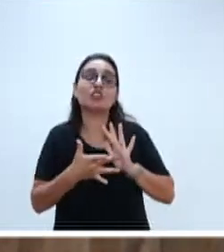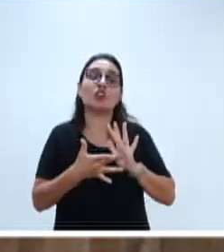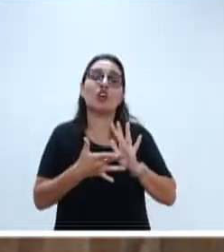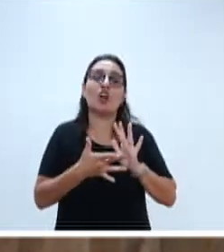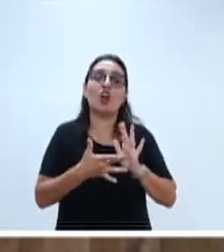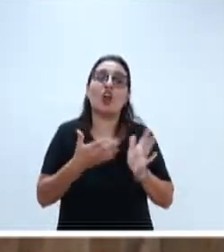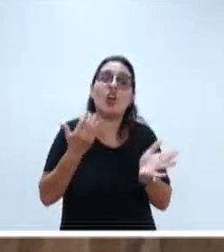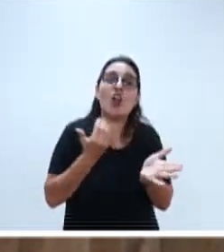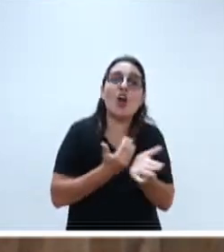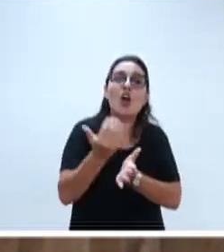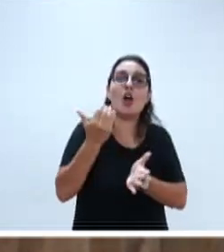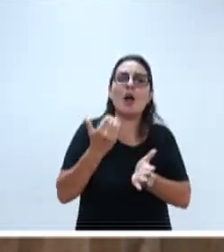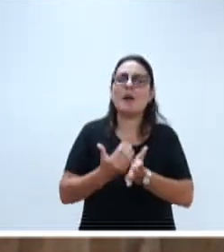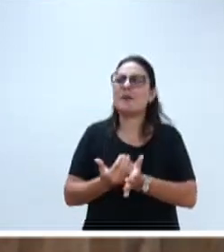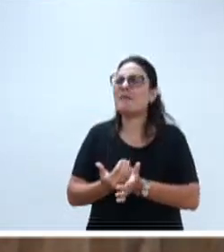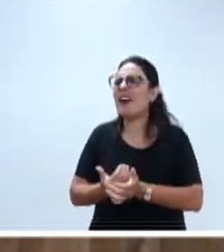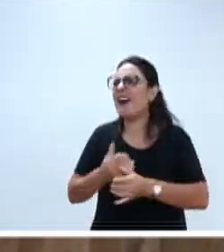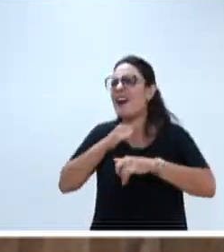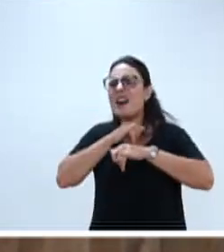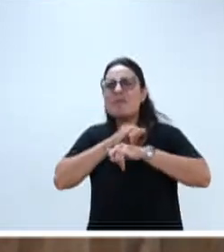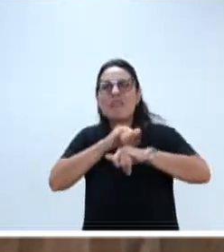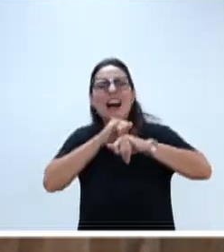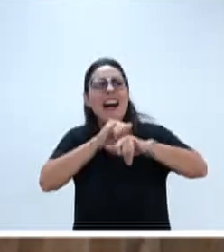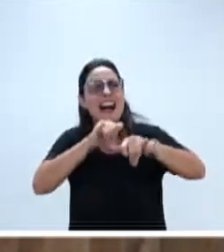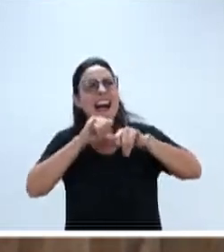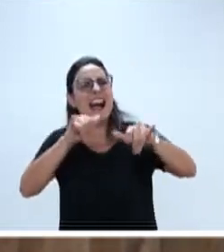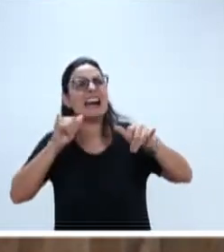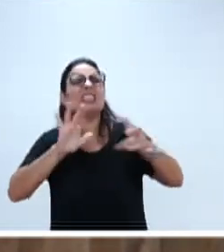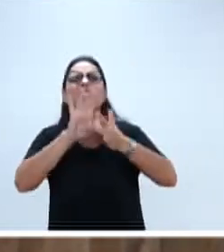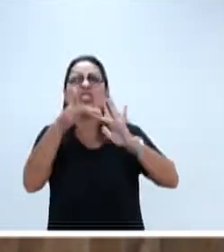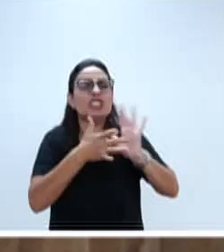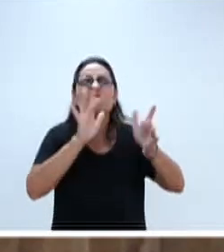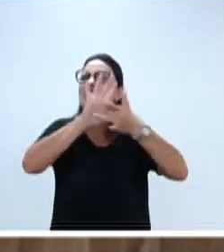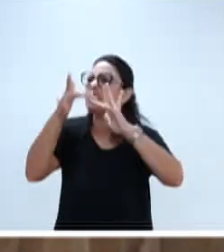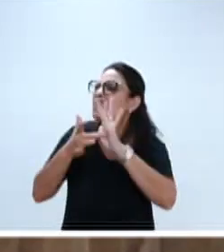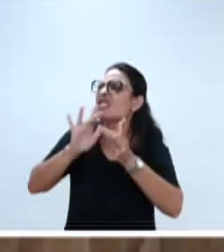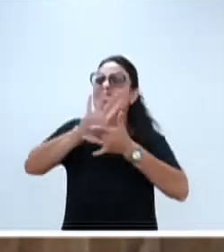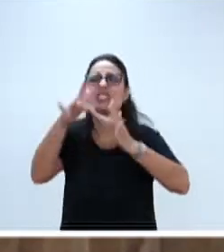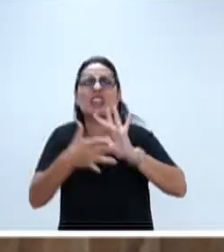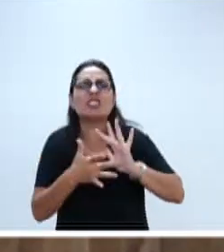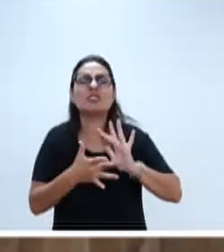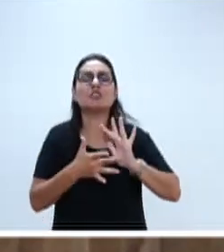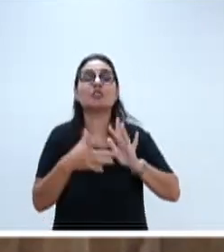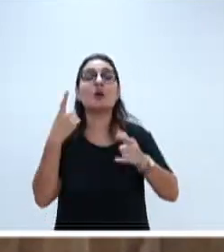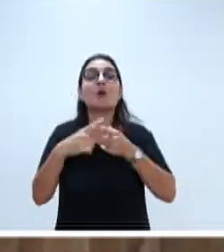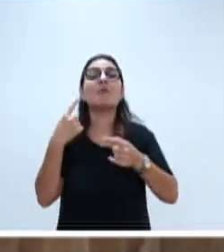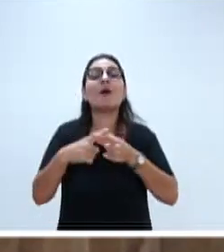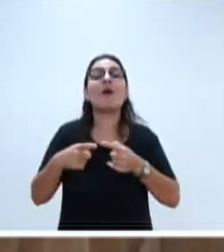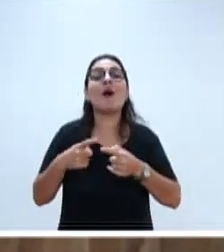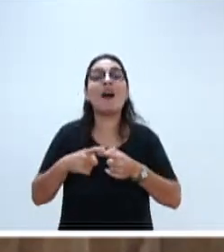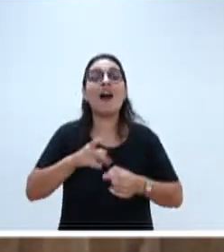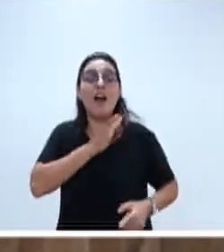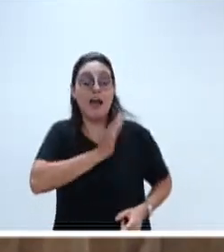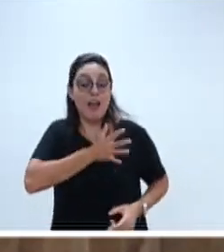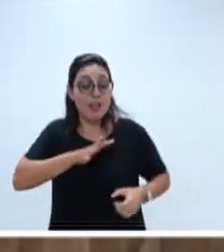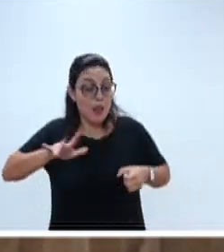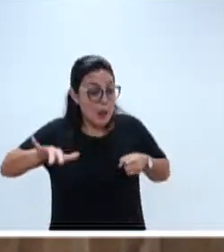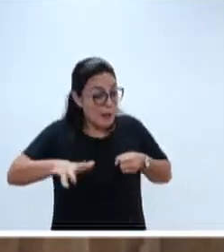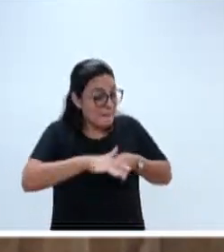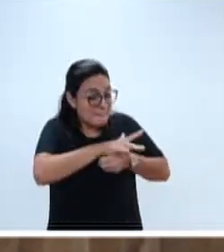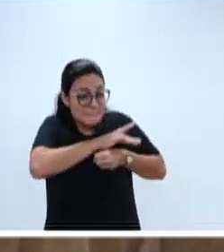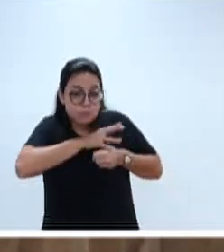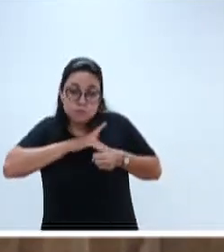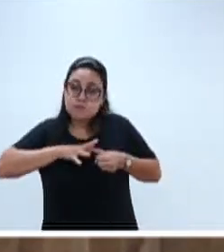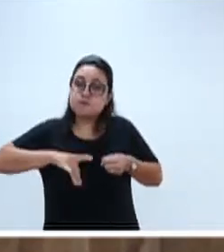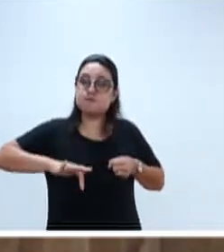cara é crente, agora está falando de Jesus, agora ele quer falar de dízimo, ele quer falar de tudo, mas a boca fala do que está cheio o coração.